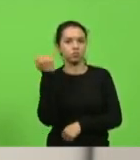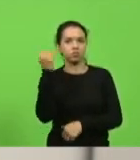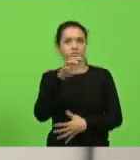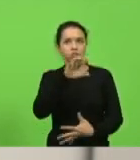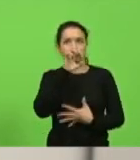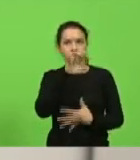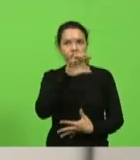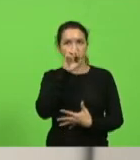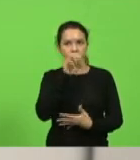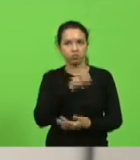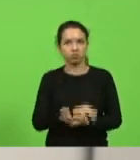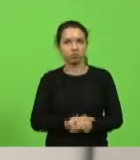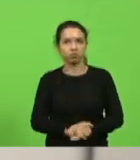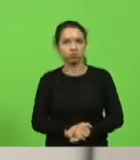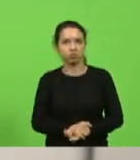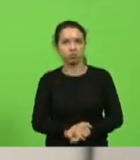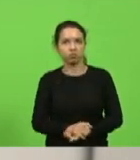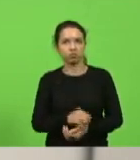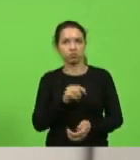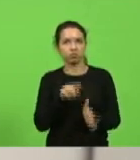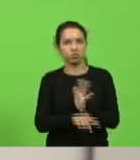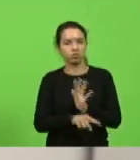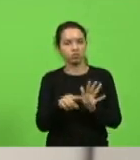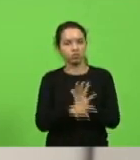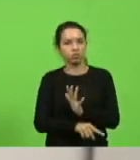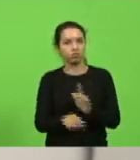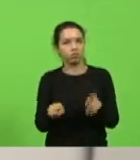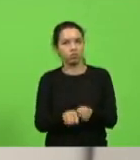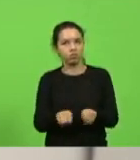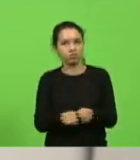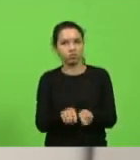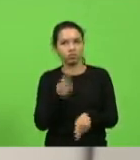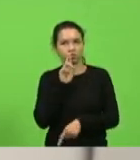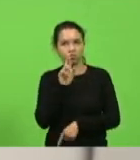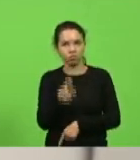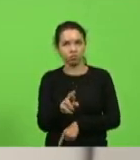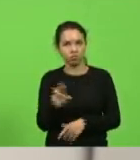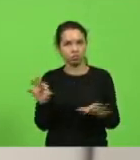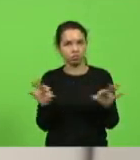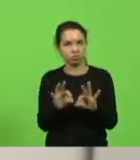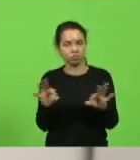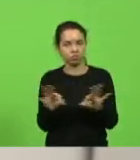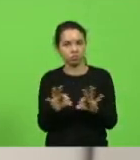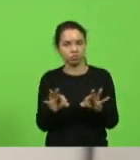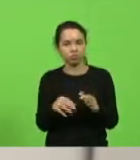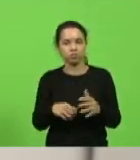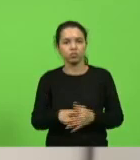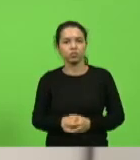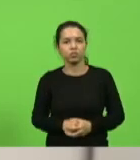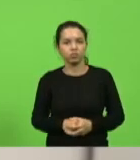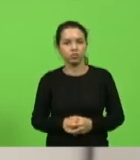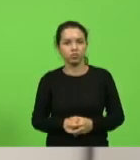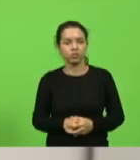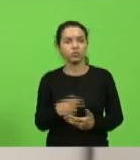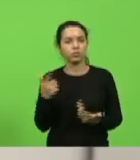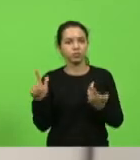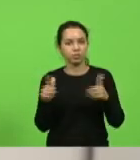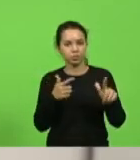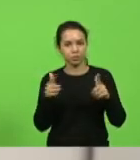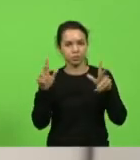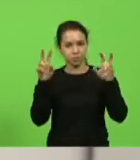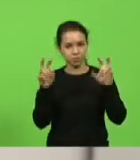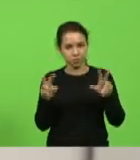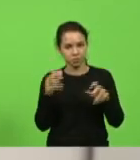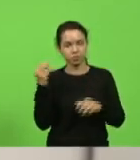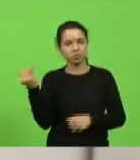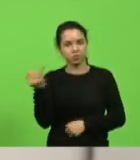pulmonares? Esse questionamento também não foi respondido pelo representado. Dentre outros aspectos e elementos